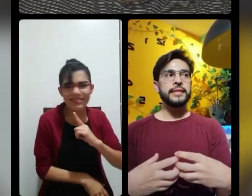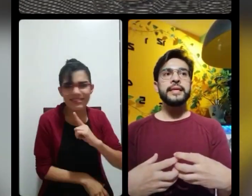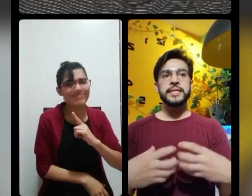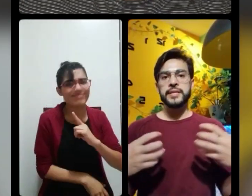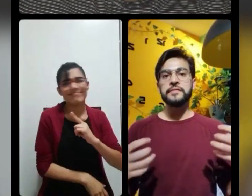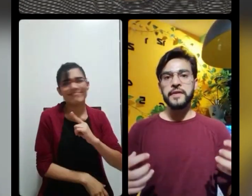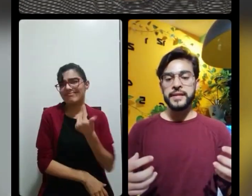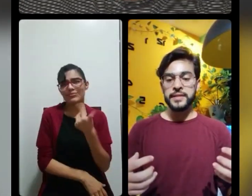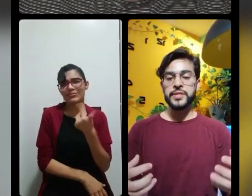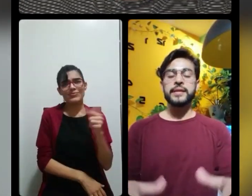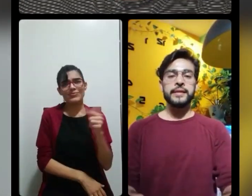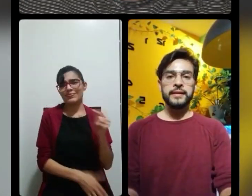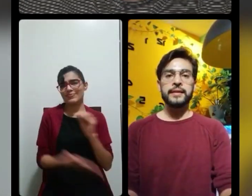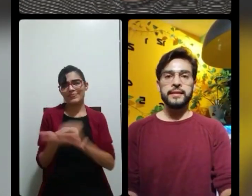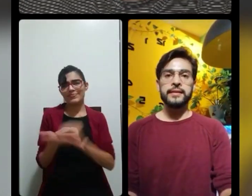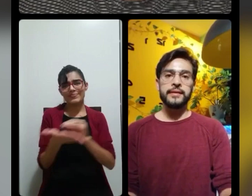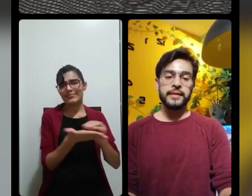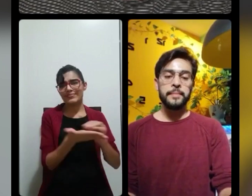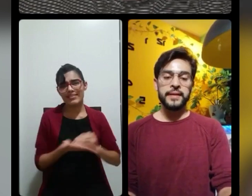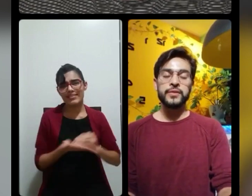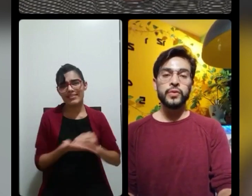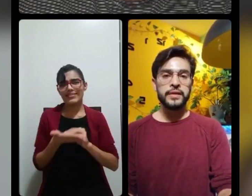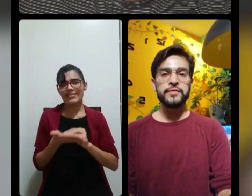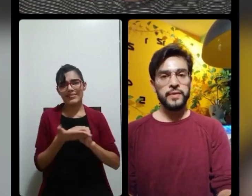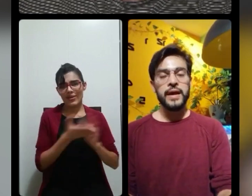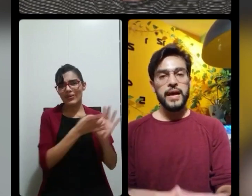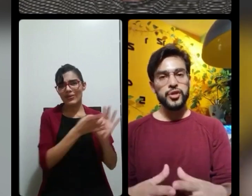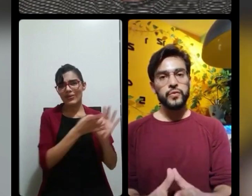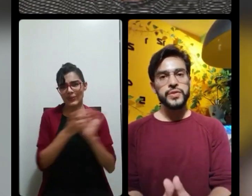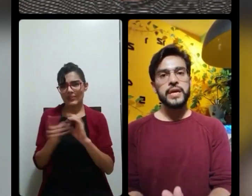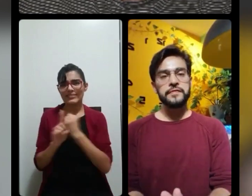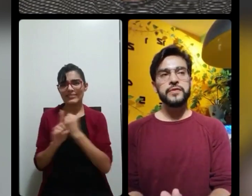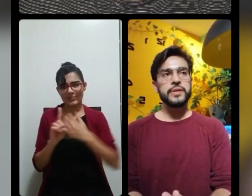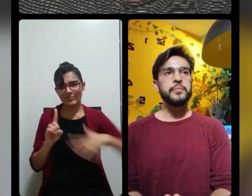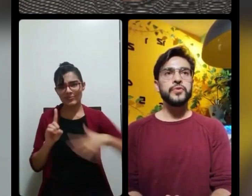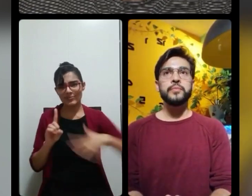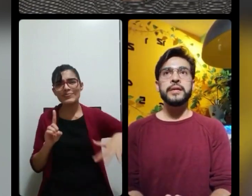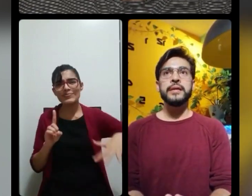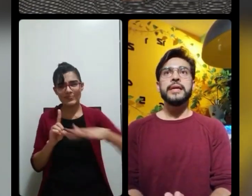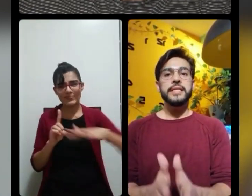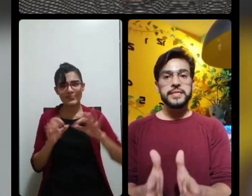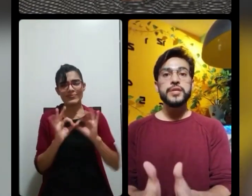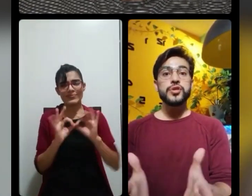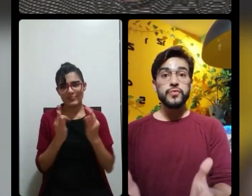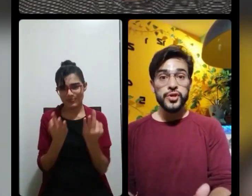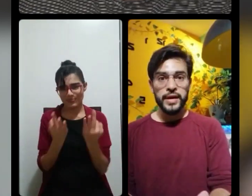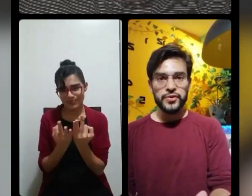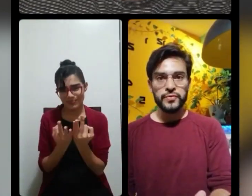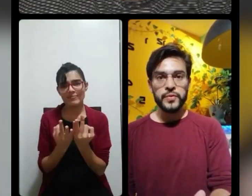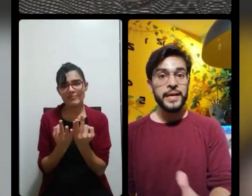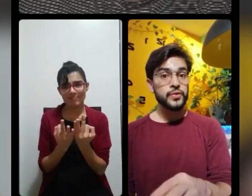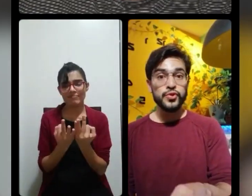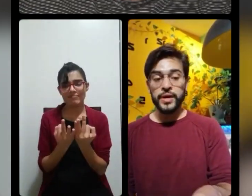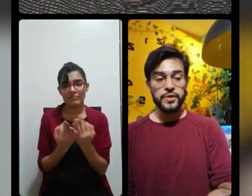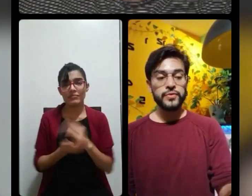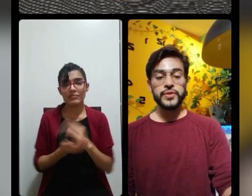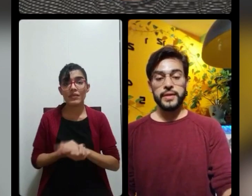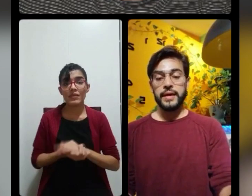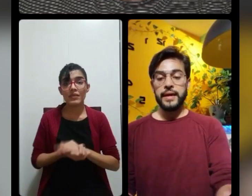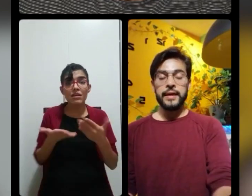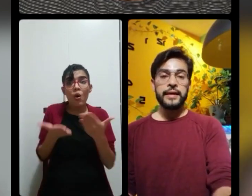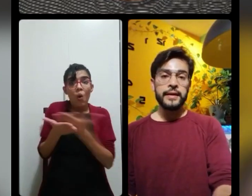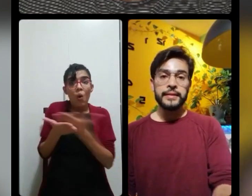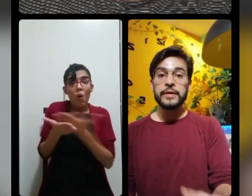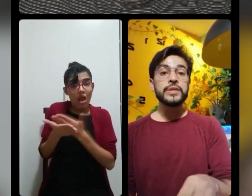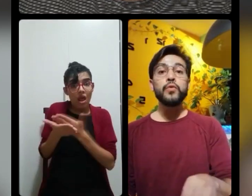gente entender essa diferença que a partir do livro a gente consegue filtrar muito bem. Existem os gestos, mas os